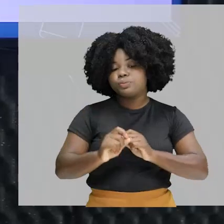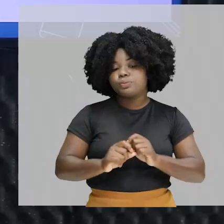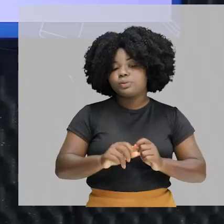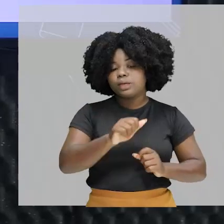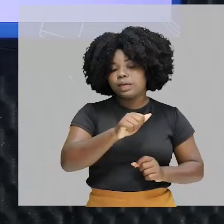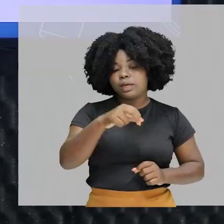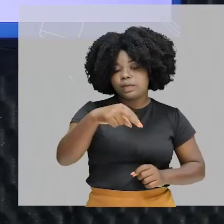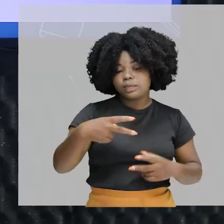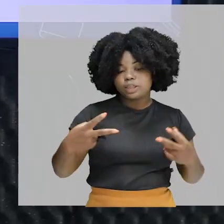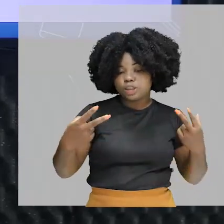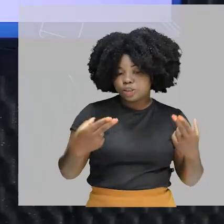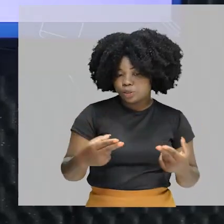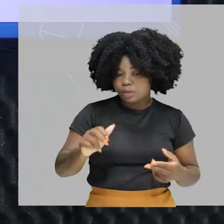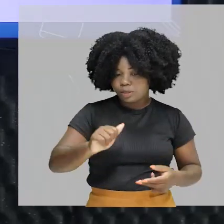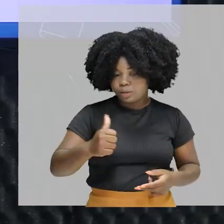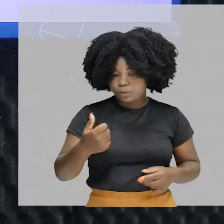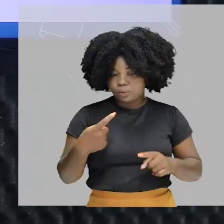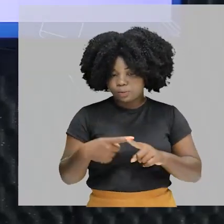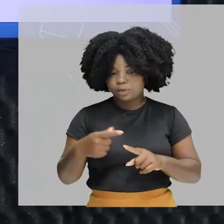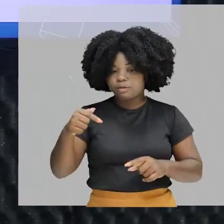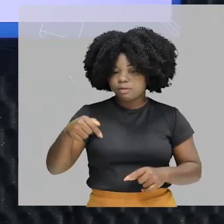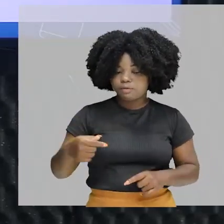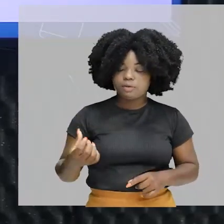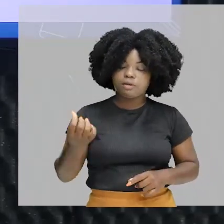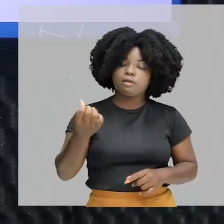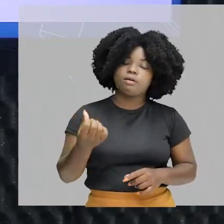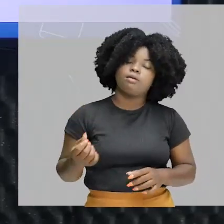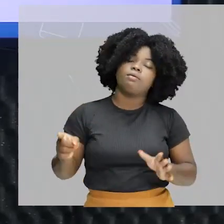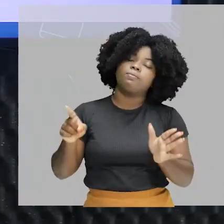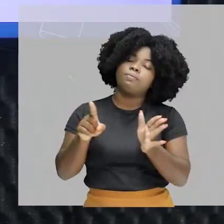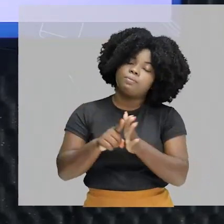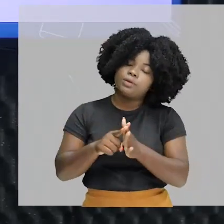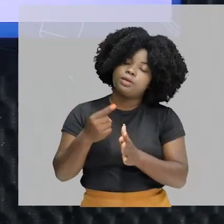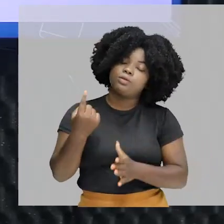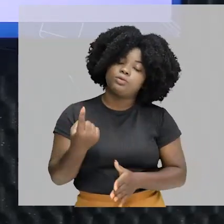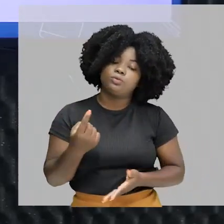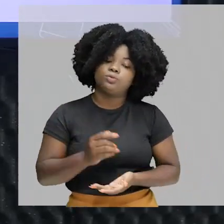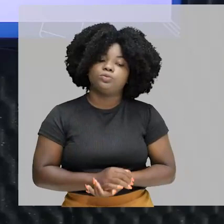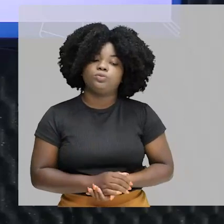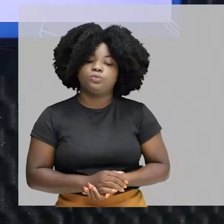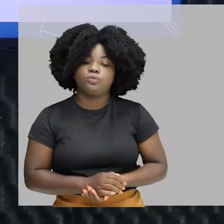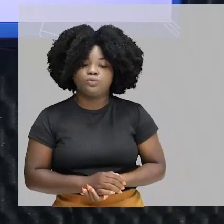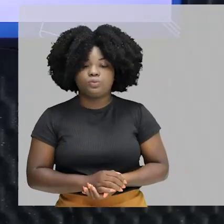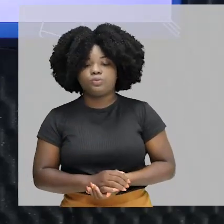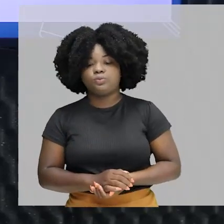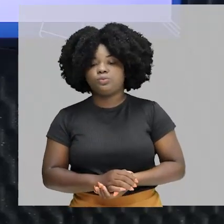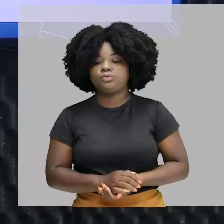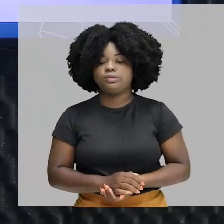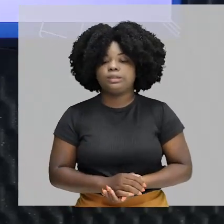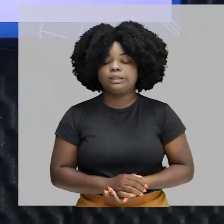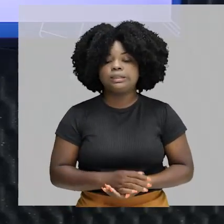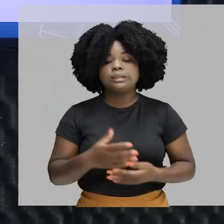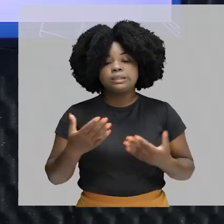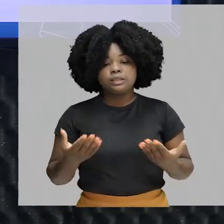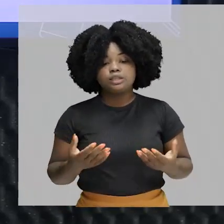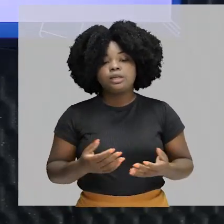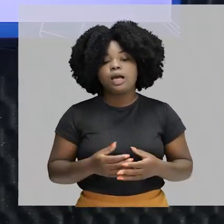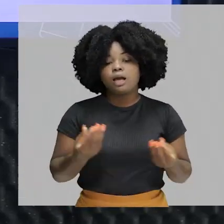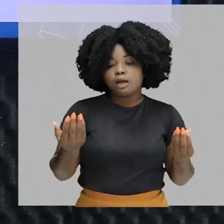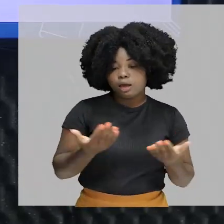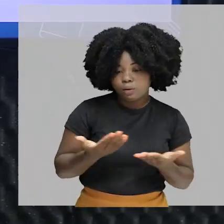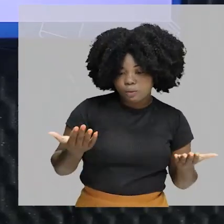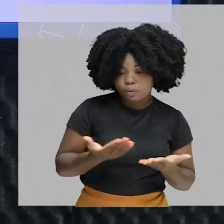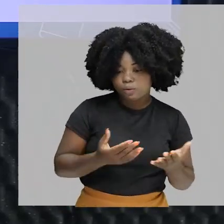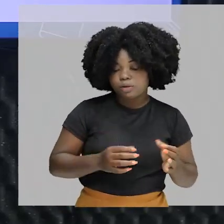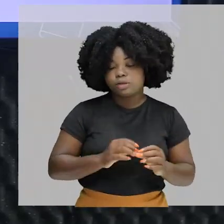A n é igual a 1 vezes q elevado a n menos 1. E eu estou fazendo lá no lugar desse